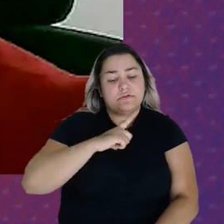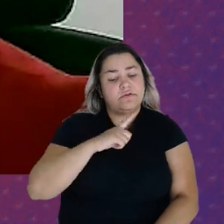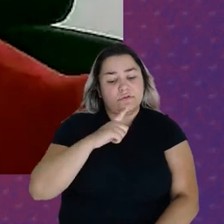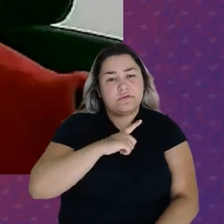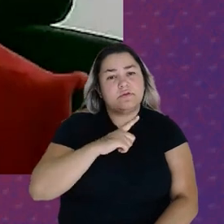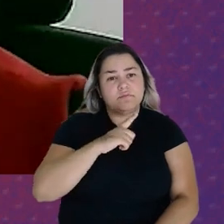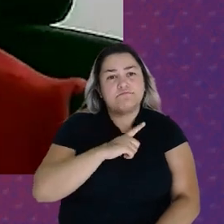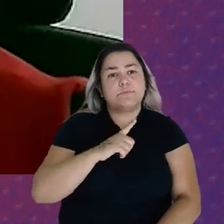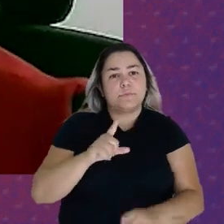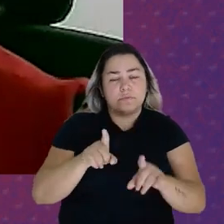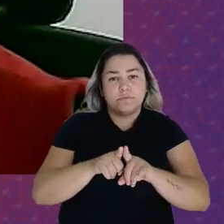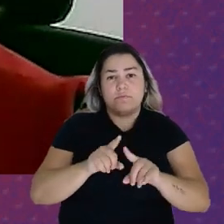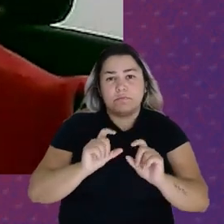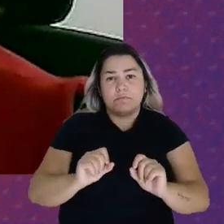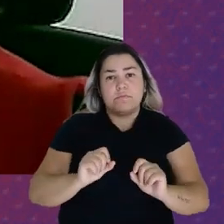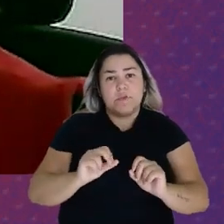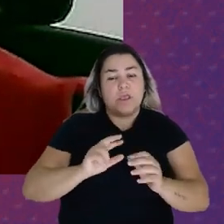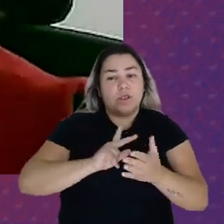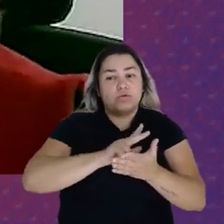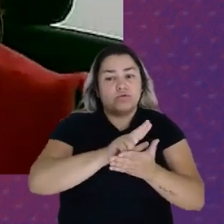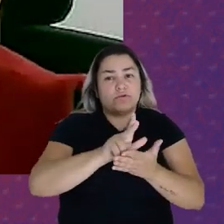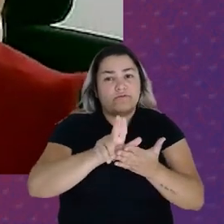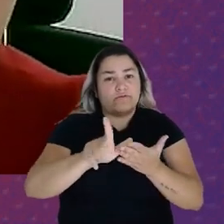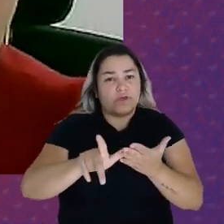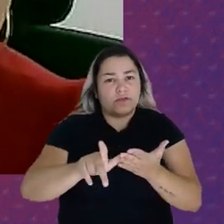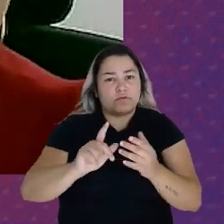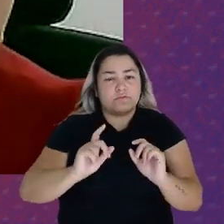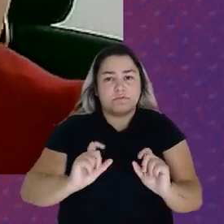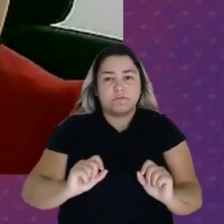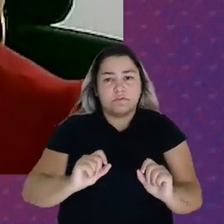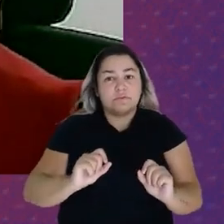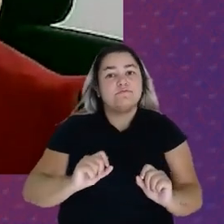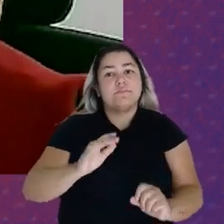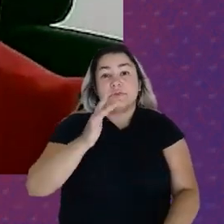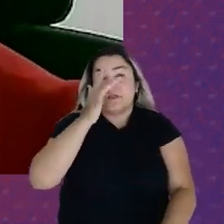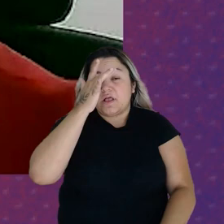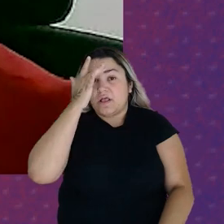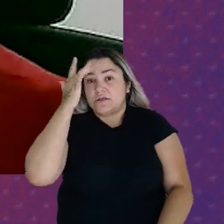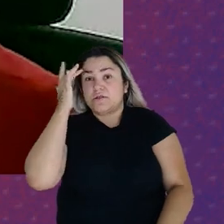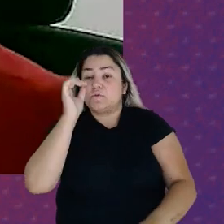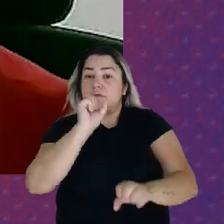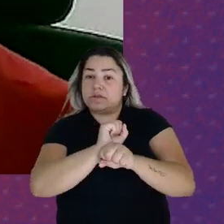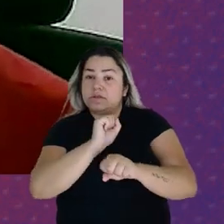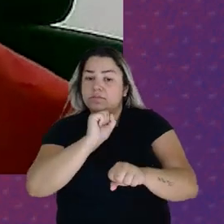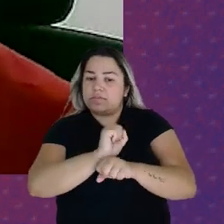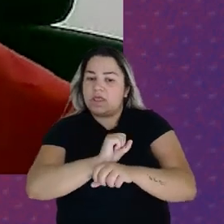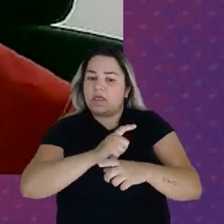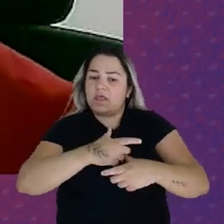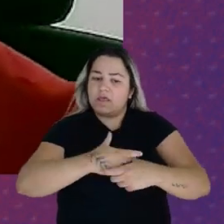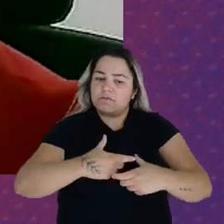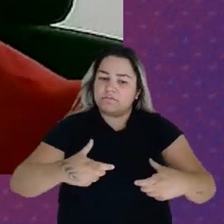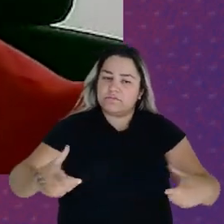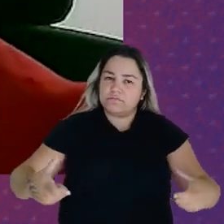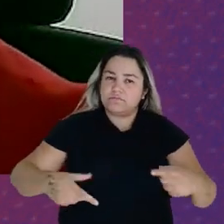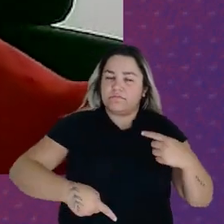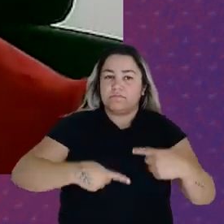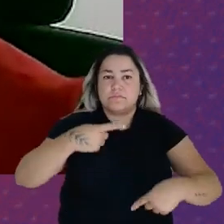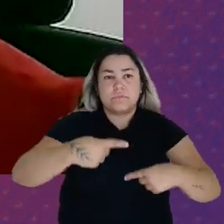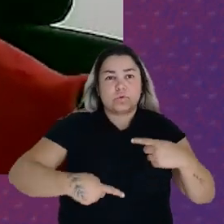posicionamento diverso daquilo que se espera, entre aspas, entre muitas aspas, de